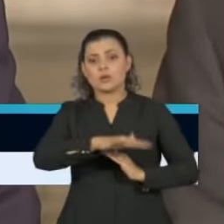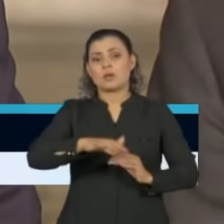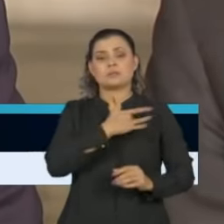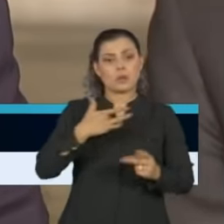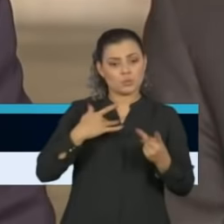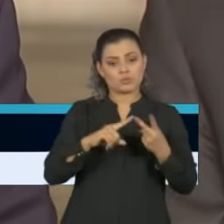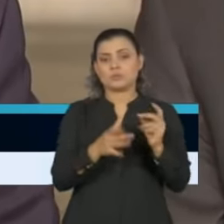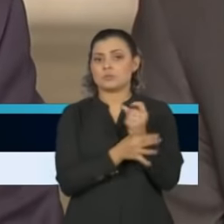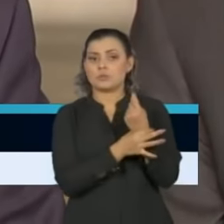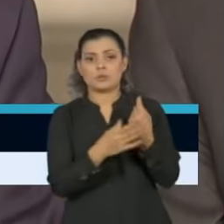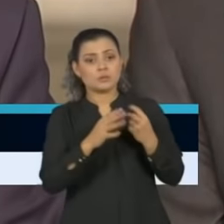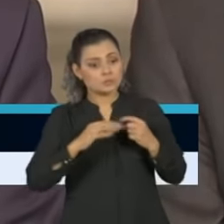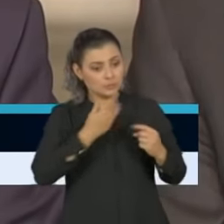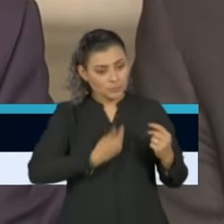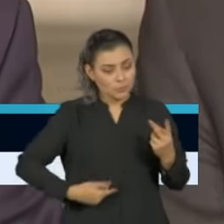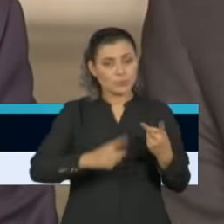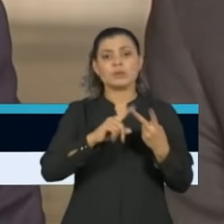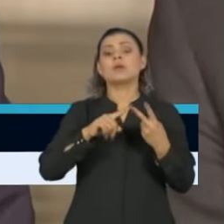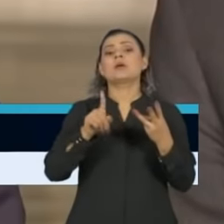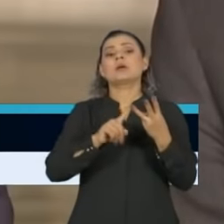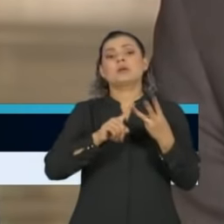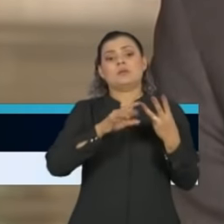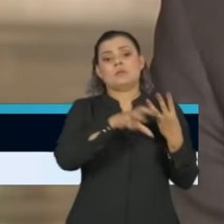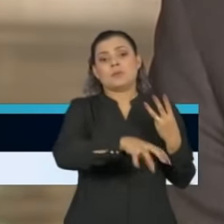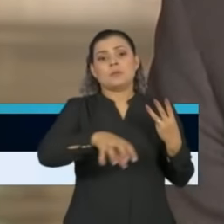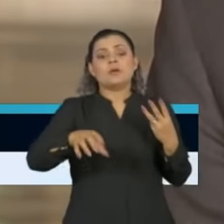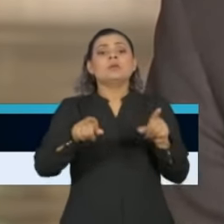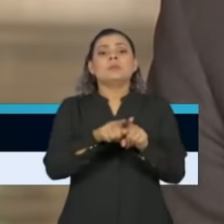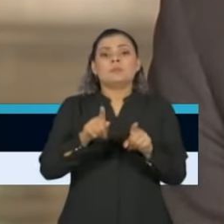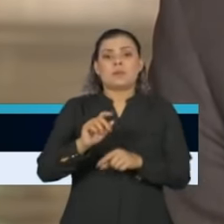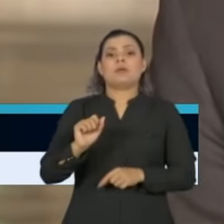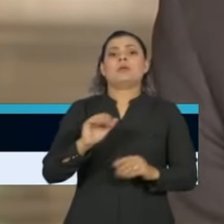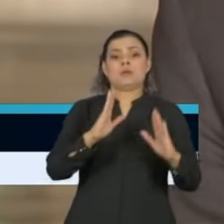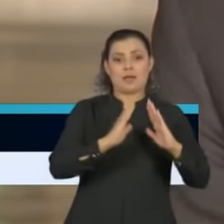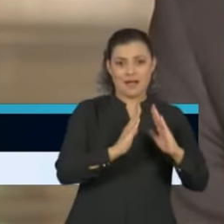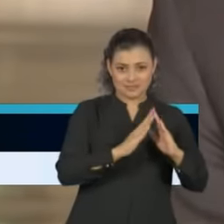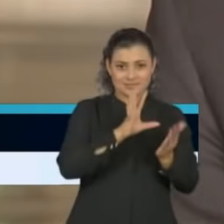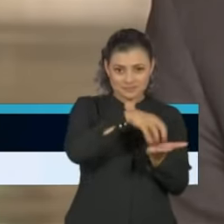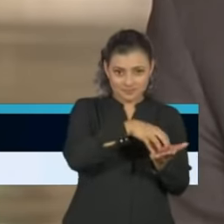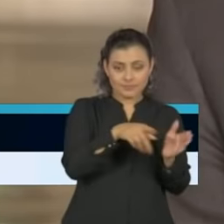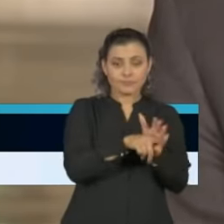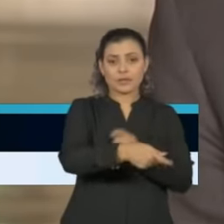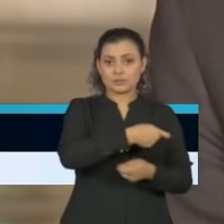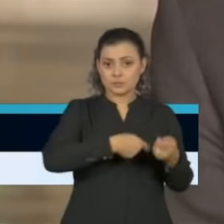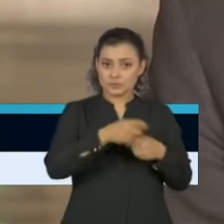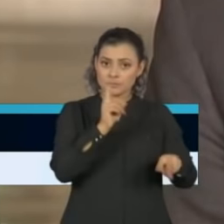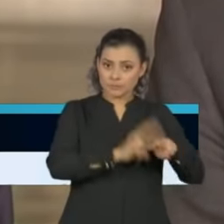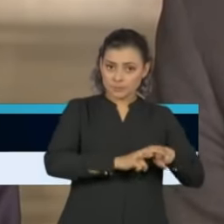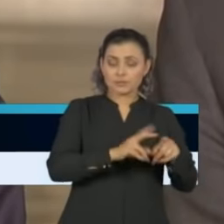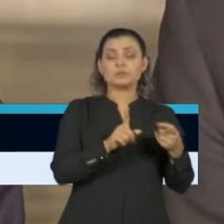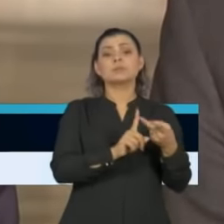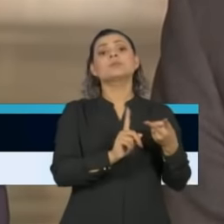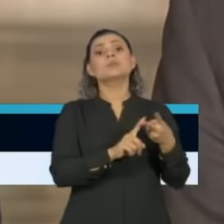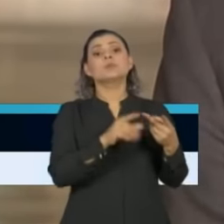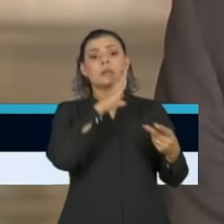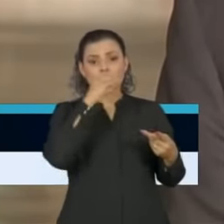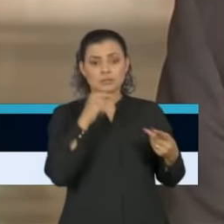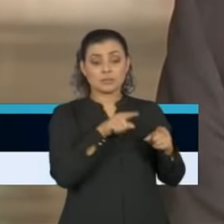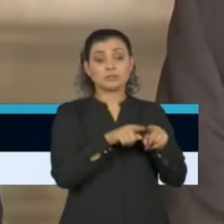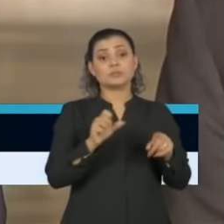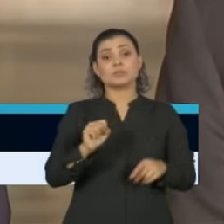pública, todos eles, e áreas essenciais, como Fundação Casa, Administração Penitenciária e também